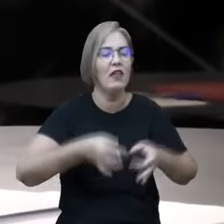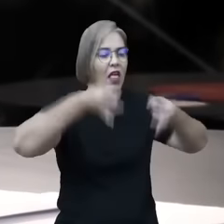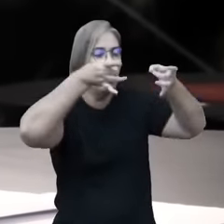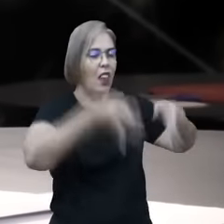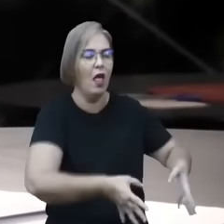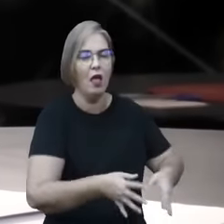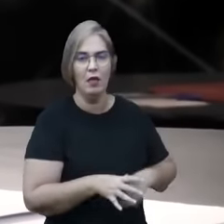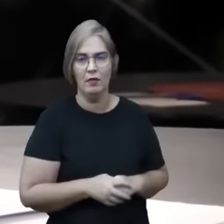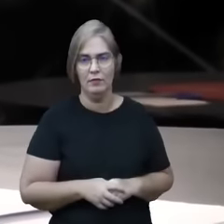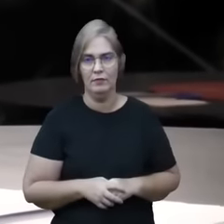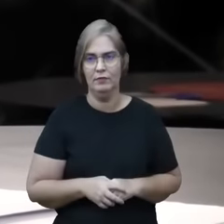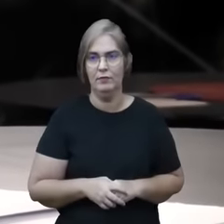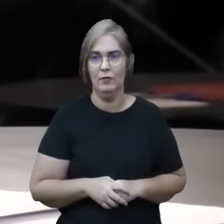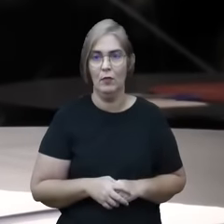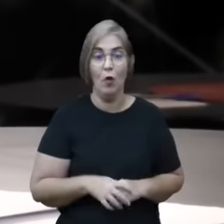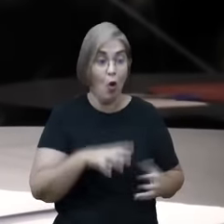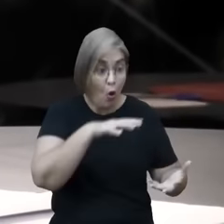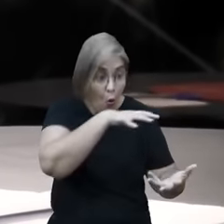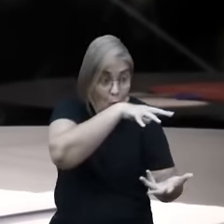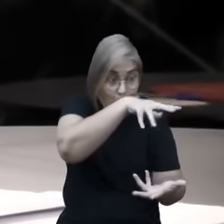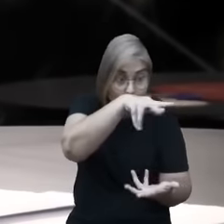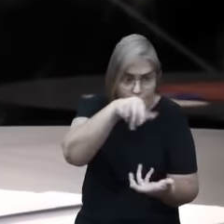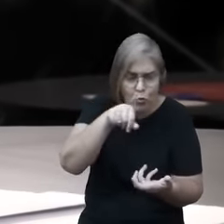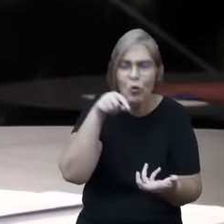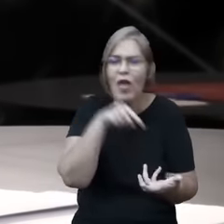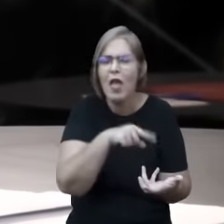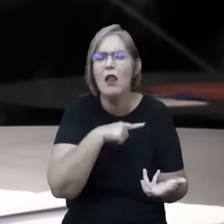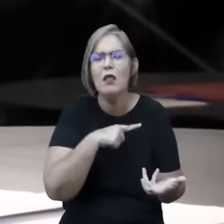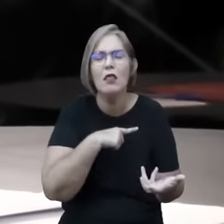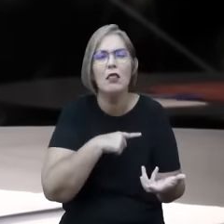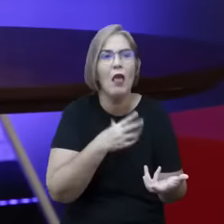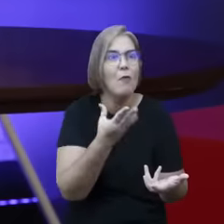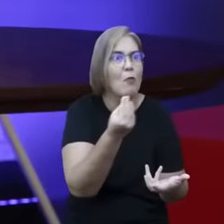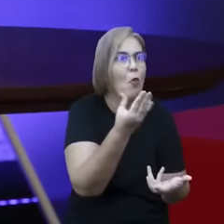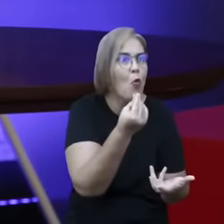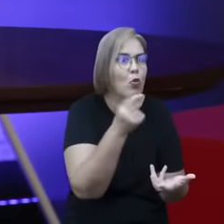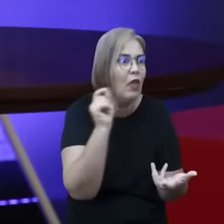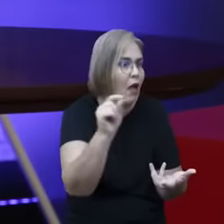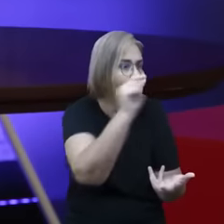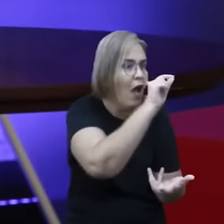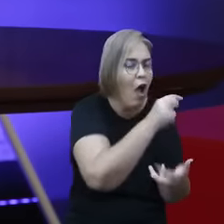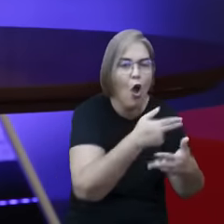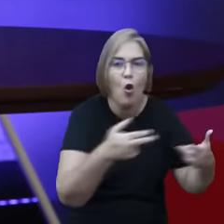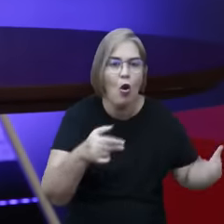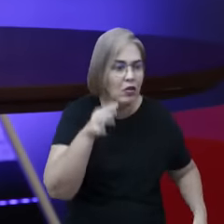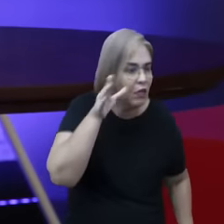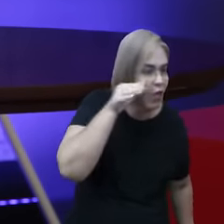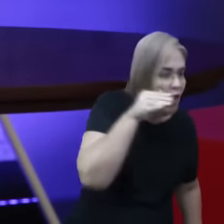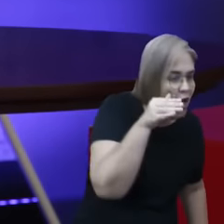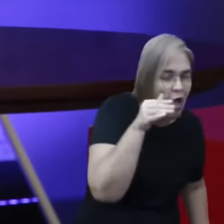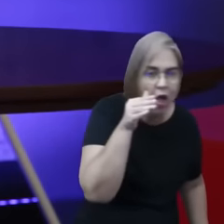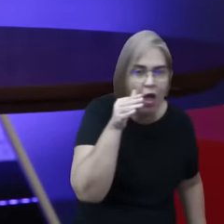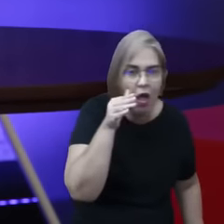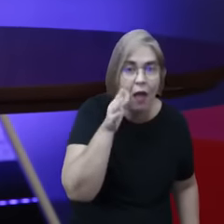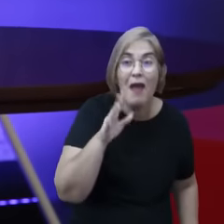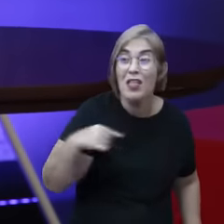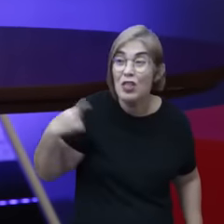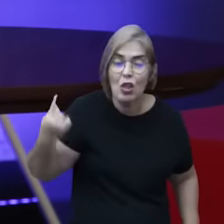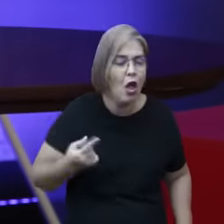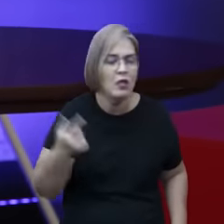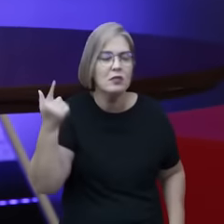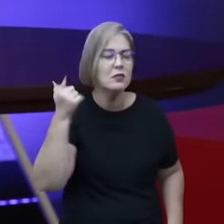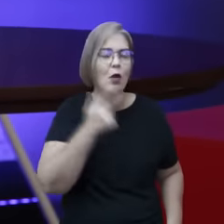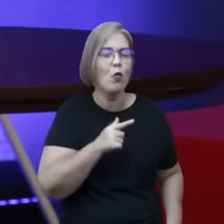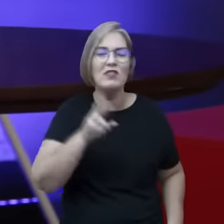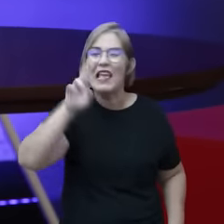ele não se enquadra, porque ele é inesgotável, porque ele é misterioso. Ele é o absurdo. E o que que mais é o absurdo? A nossa condição. O que que